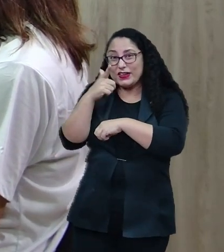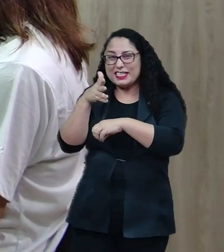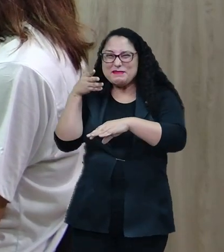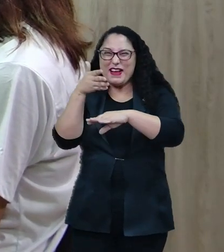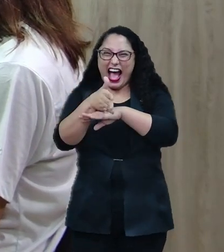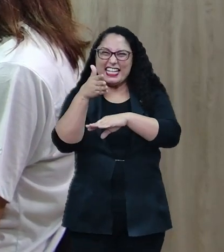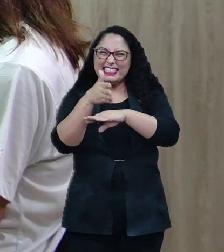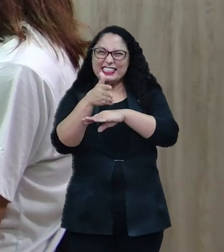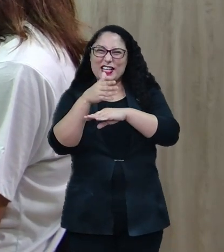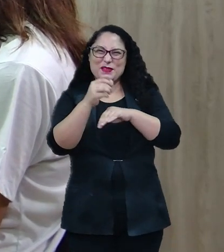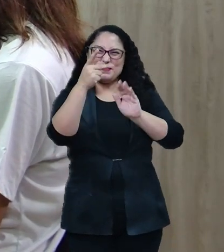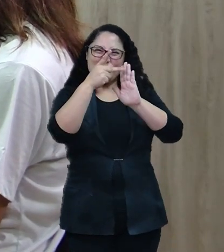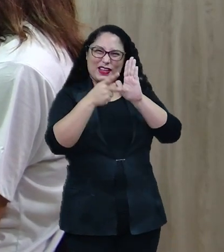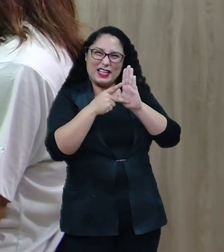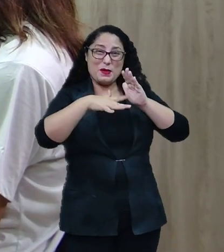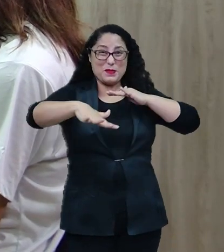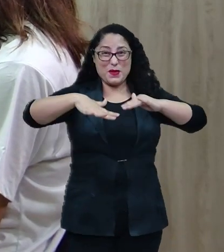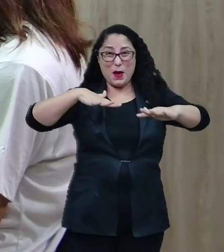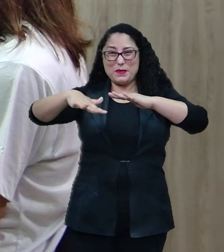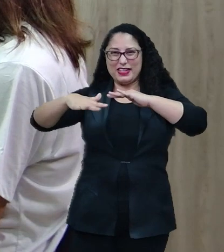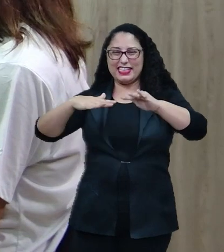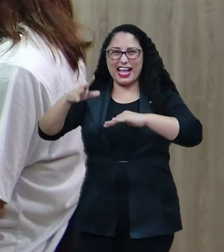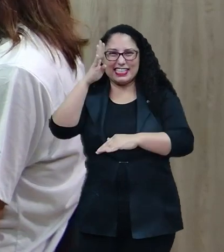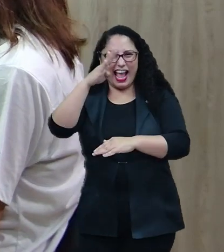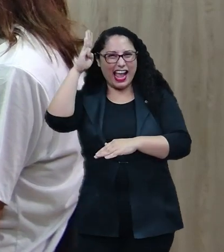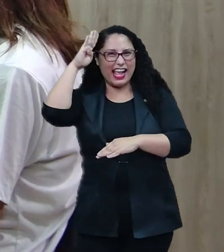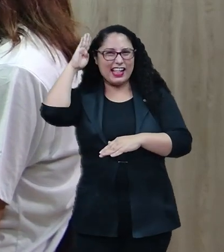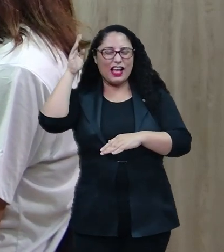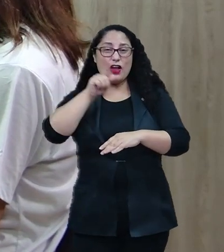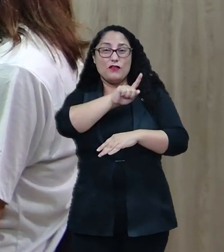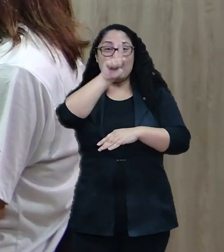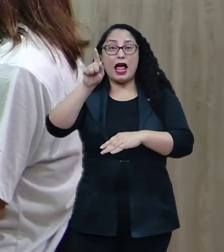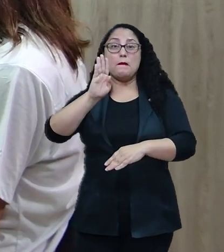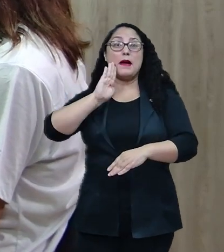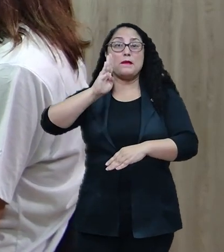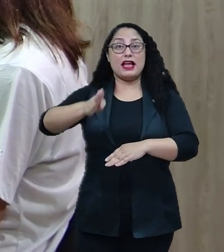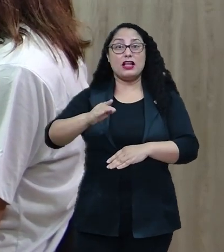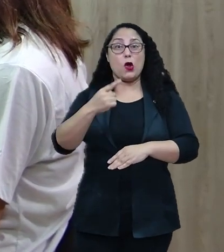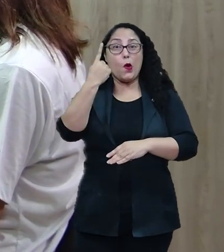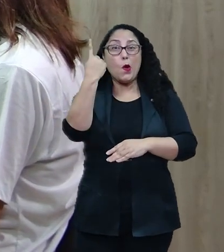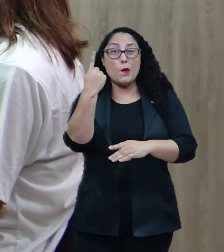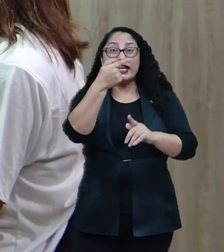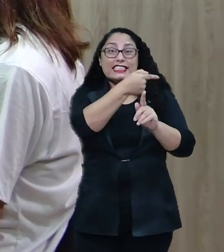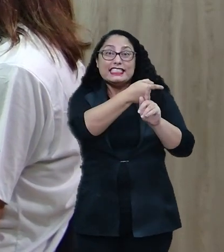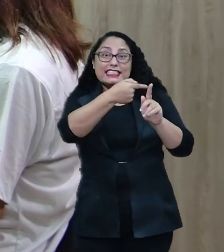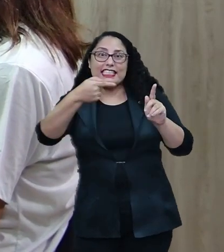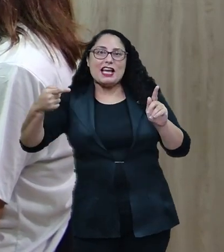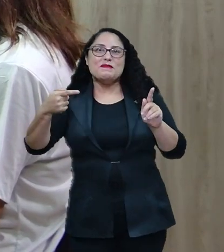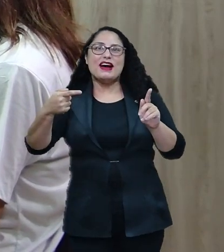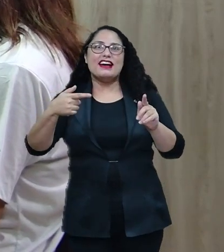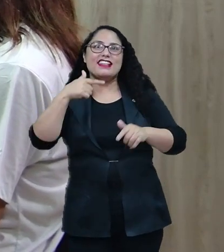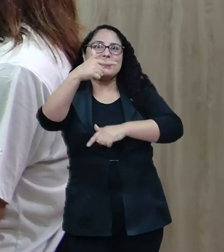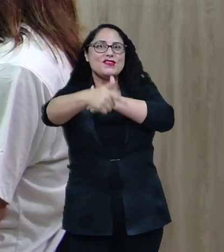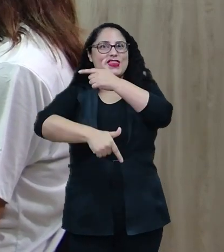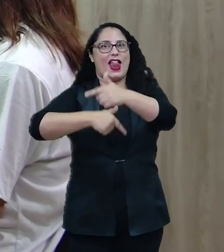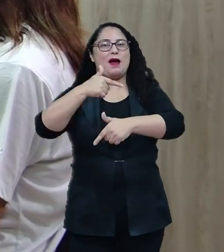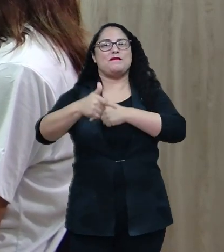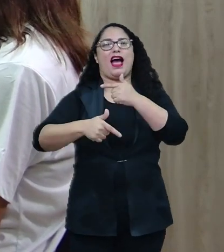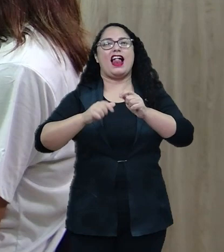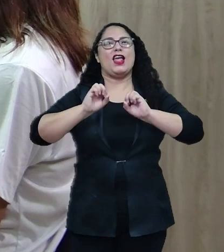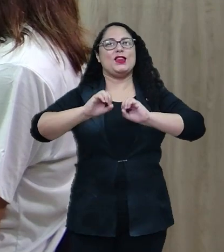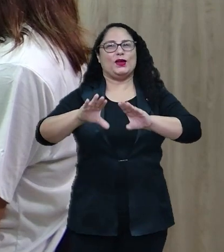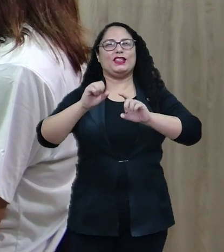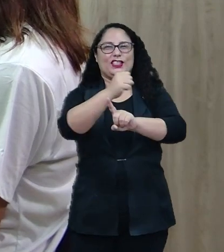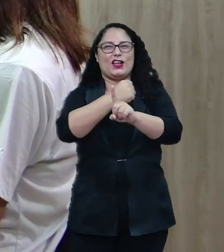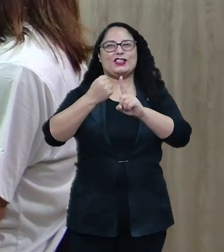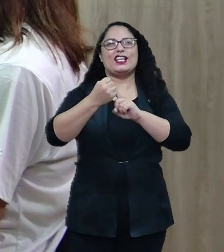de um projeto de mobilidade acadêmica. Fui para a Bélgica, passei uma semana lá, fazendo um trabalho de educação social